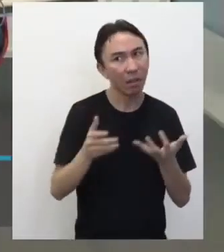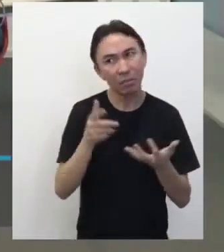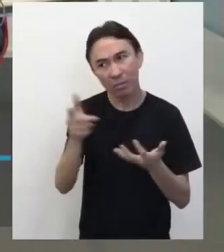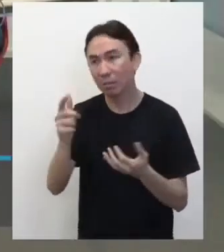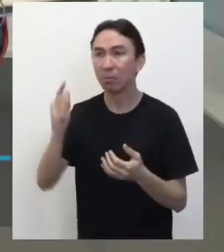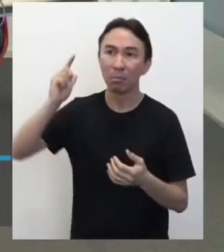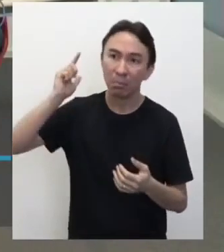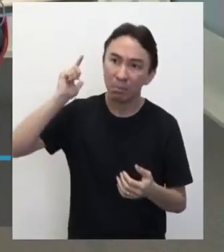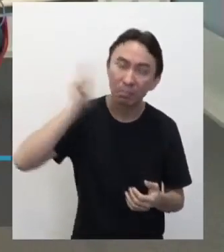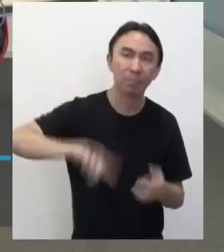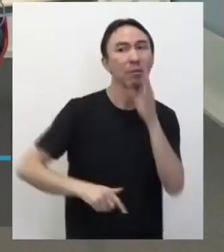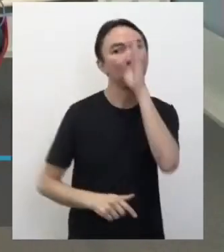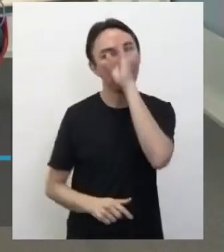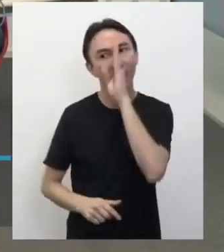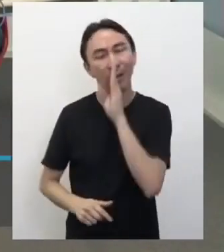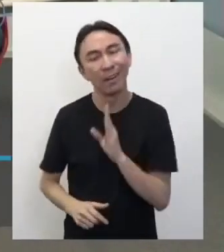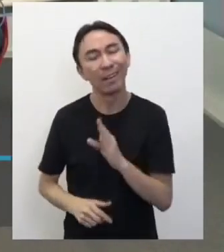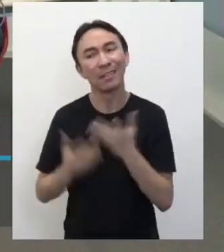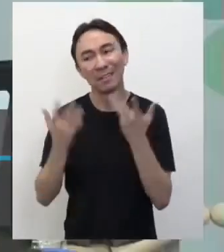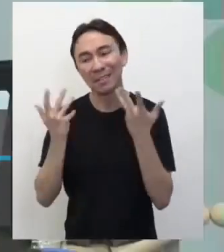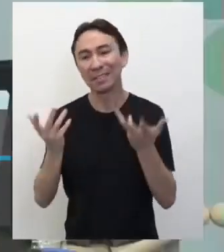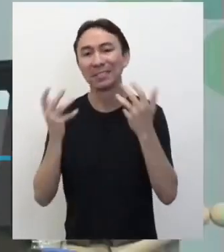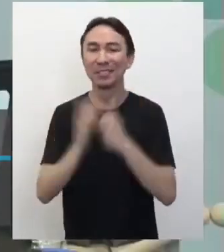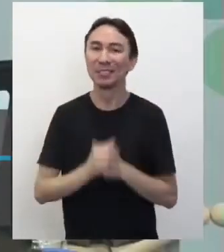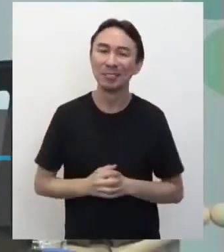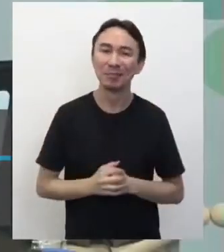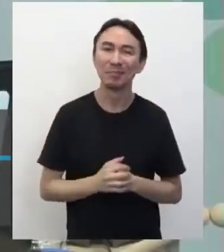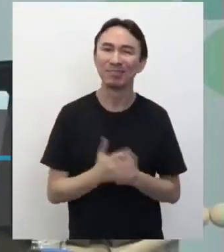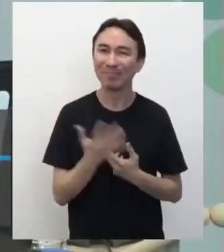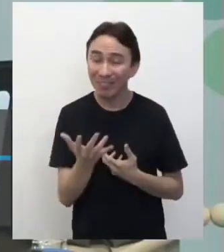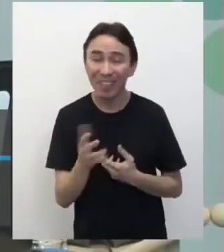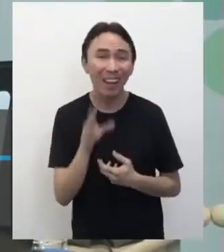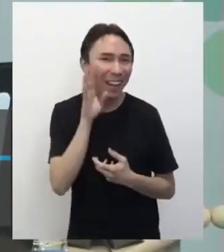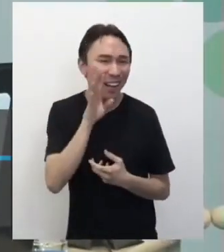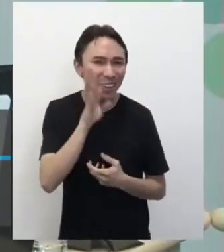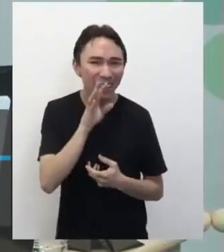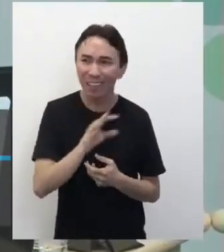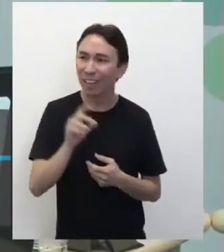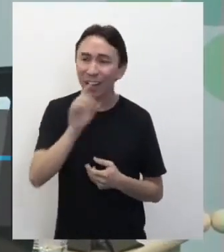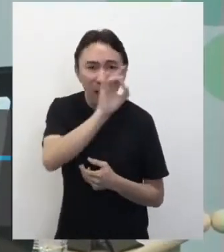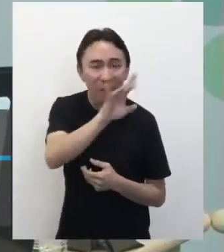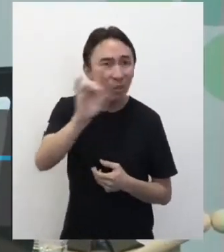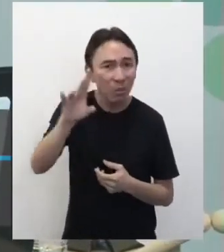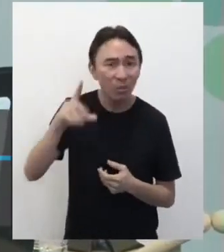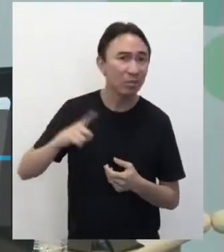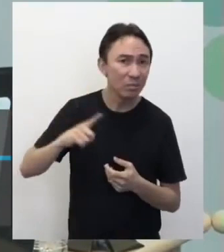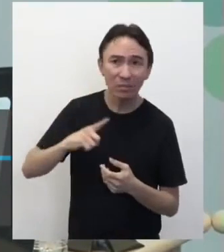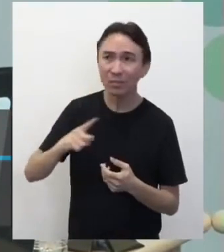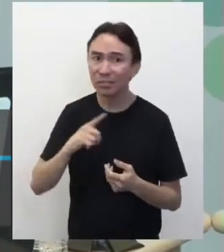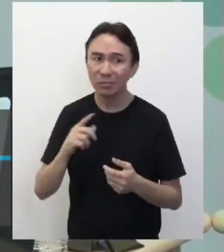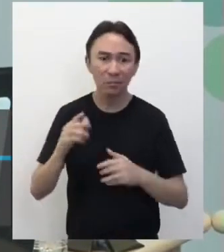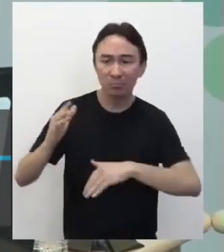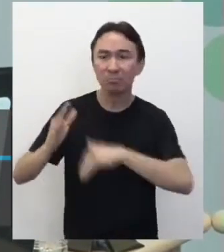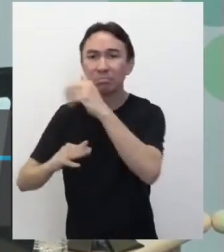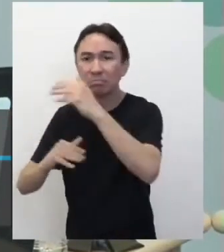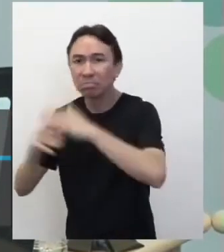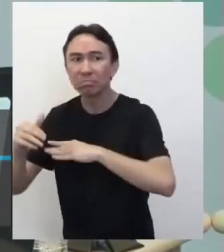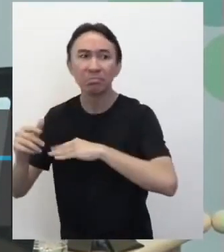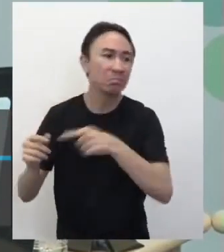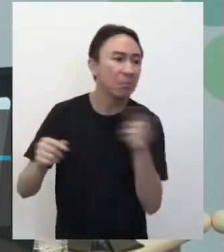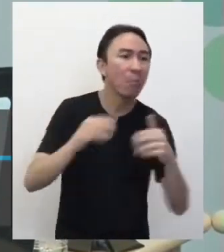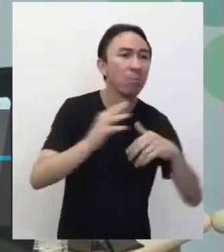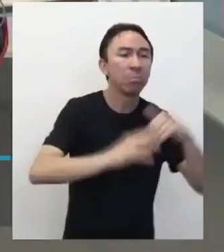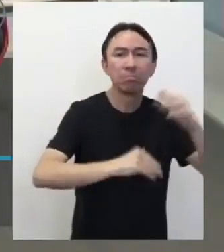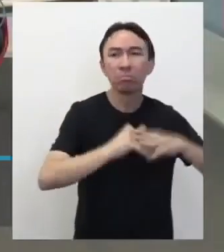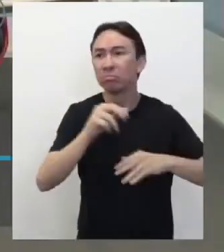Isso, Ana. Ó. E uma coisa que é legal, porque tá vendo? Cada um tem um talento, né? E muitos deles podem ter outros talentos que a gente